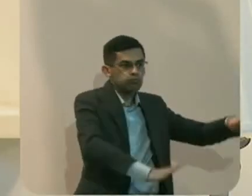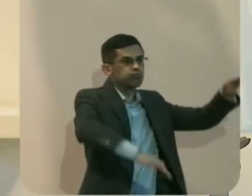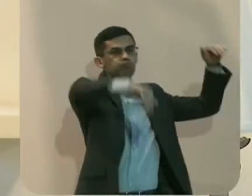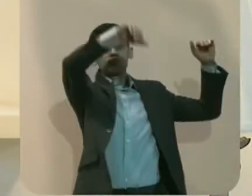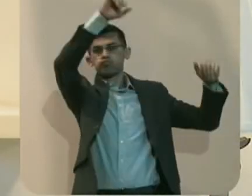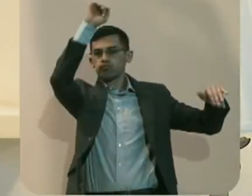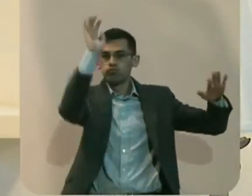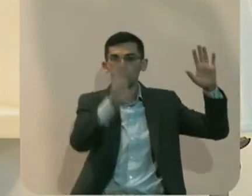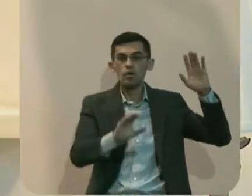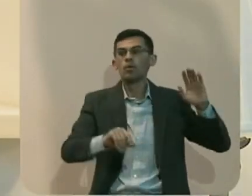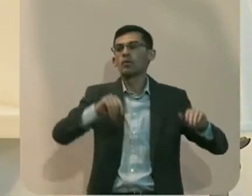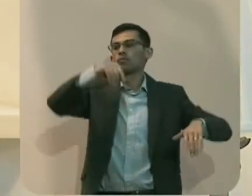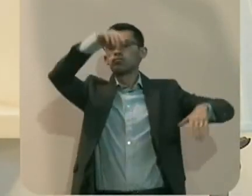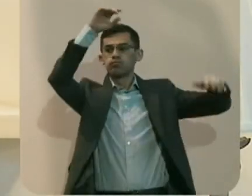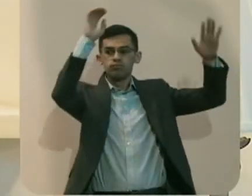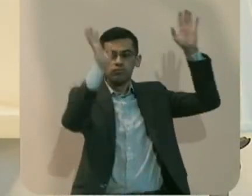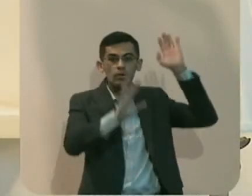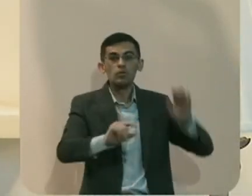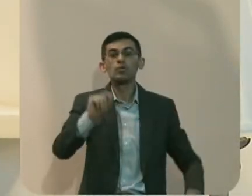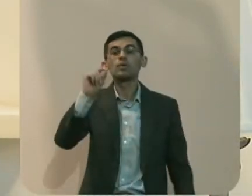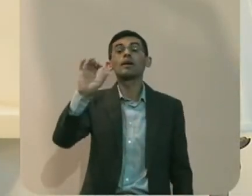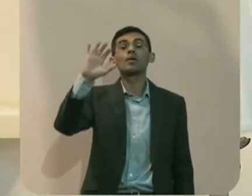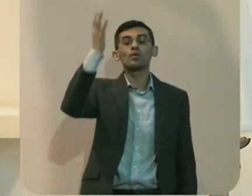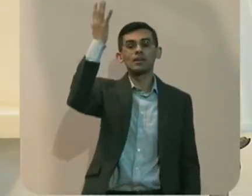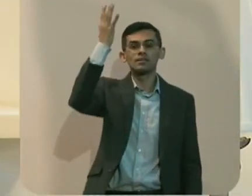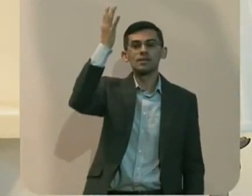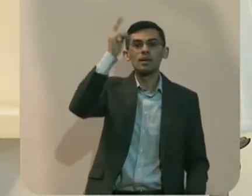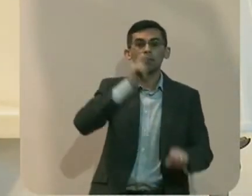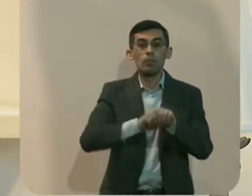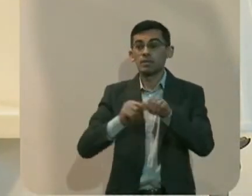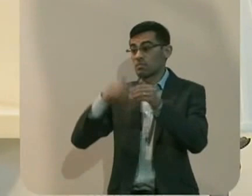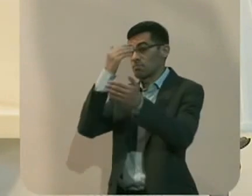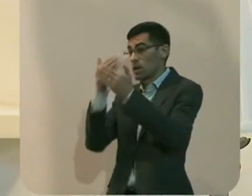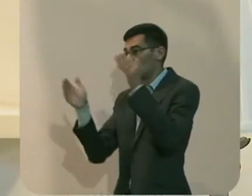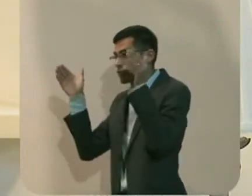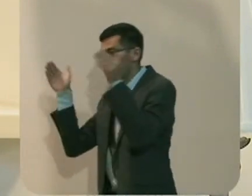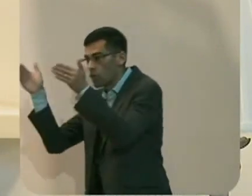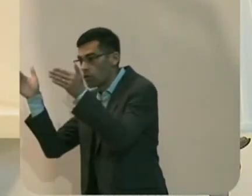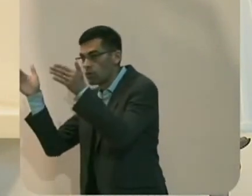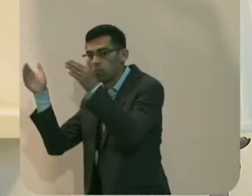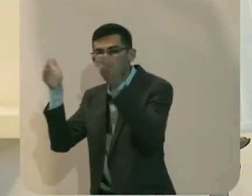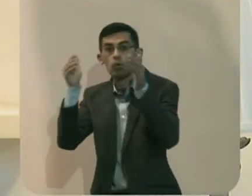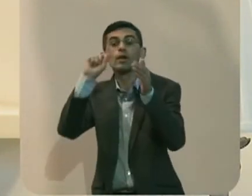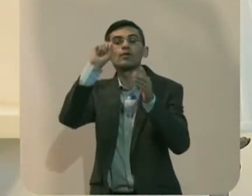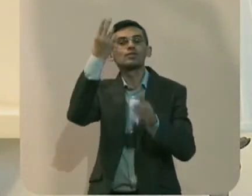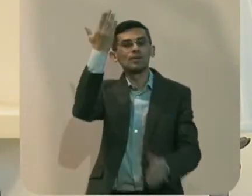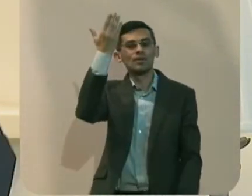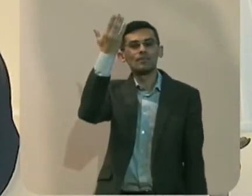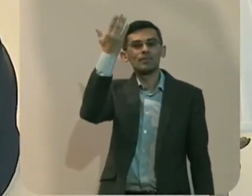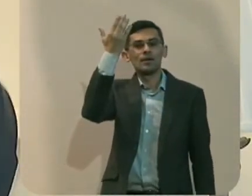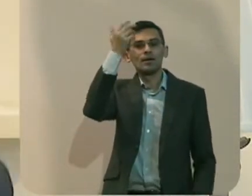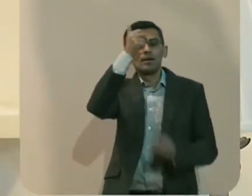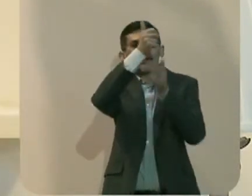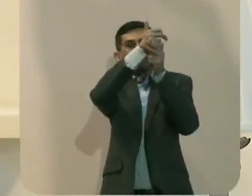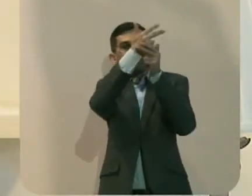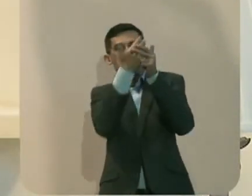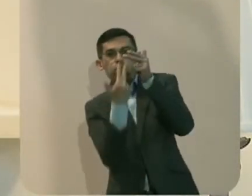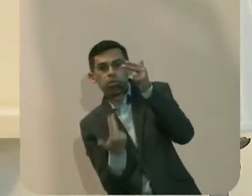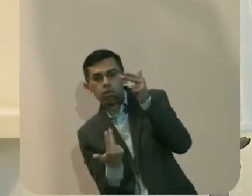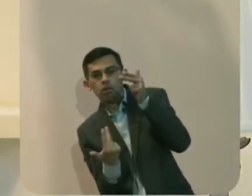das ondas, na fúria das ondas. E quando ele tirou os olhos de Jesus, você sabe o que aconteceu? Ele